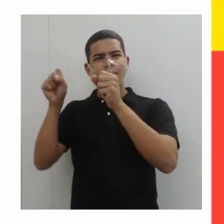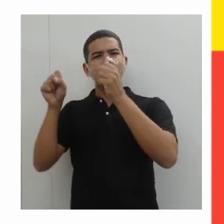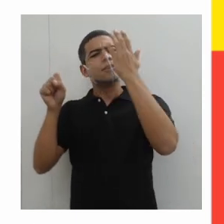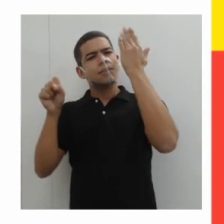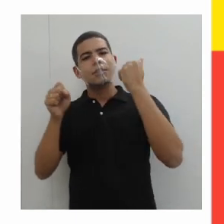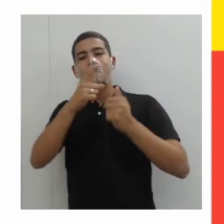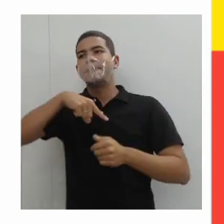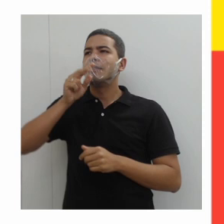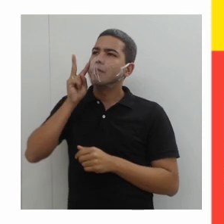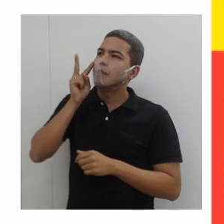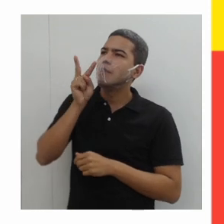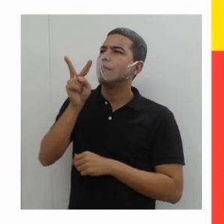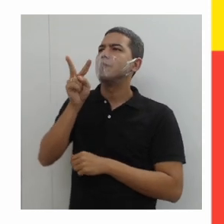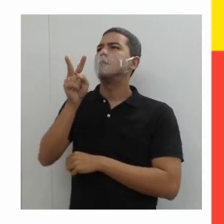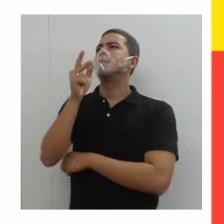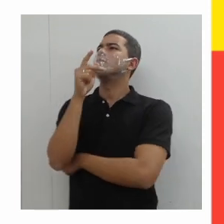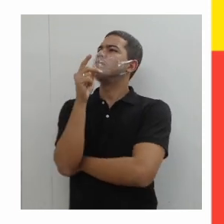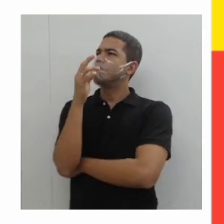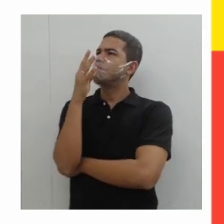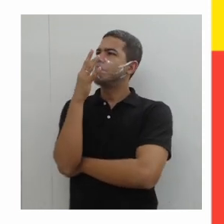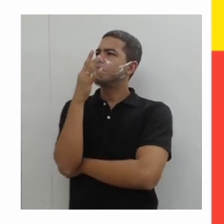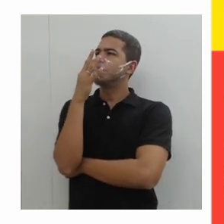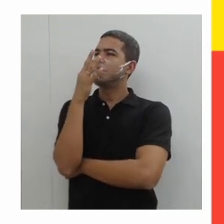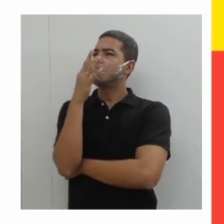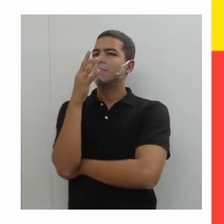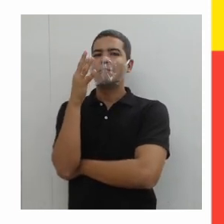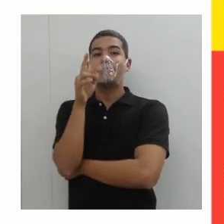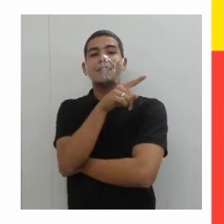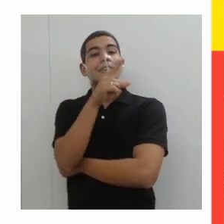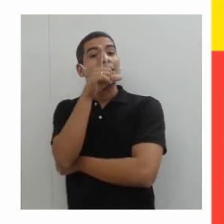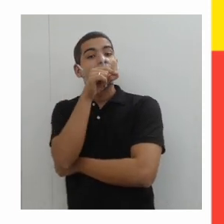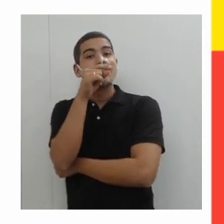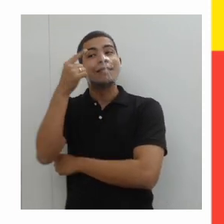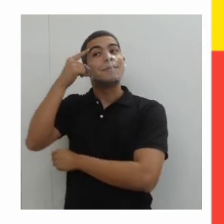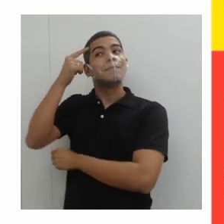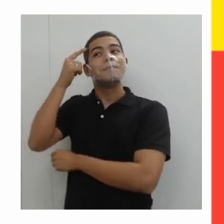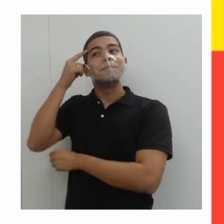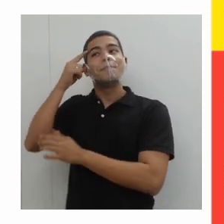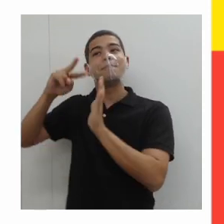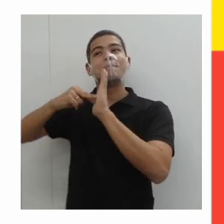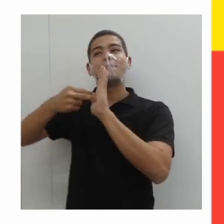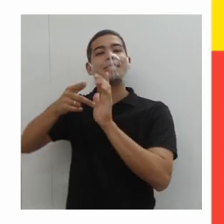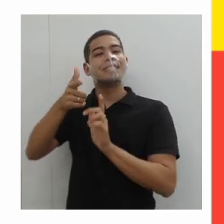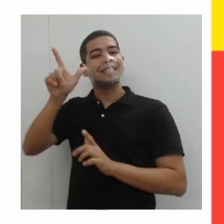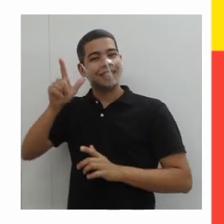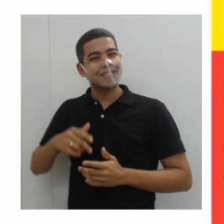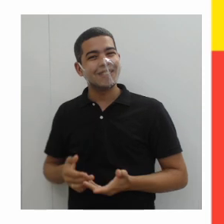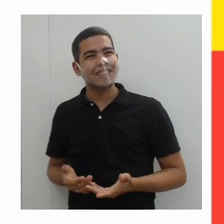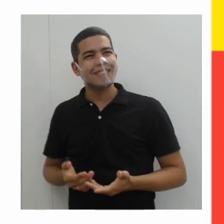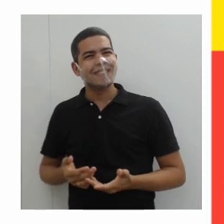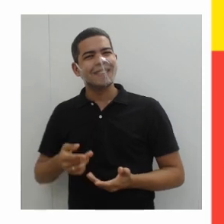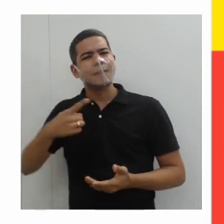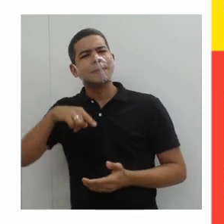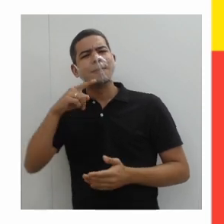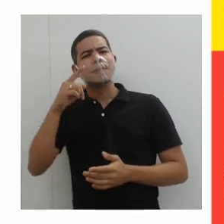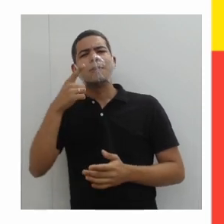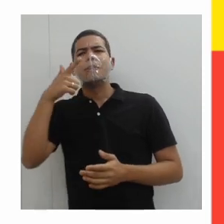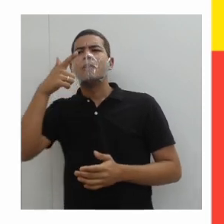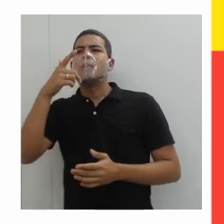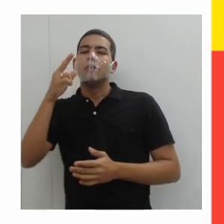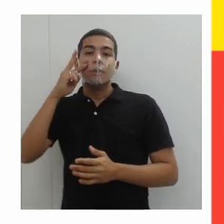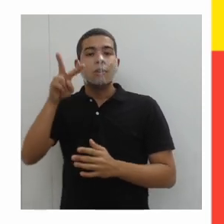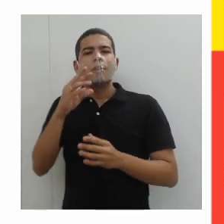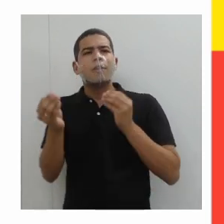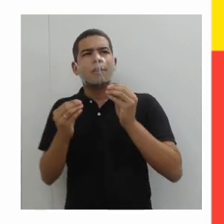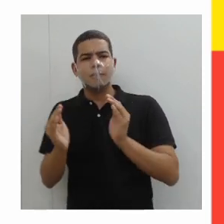representação para nós, enquanto humanidade, para os passarinhos é uma outra perspectiva. Então a gente vai olhar em forma de prisma, né? O prisma, cada